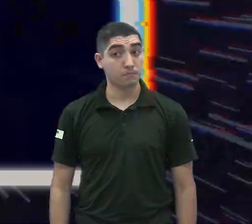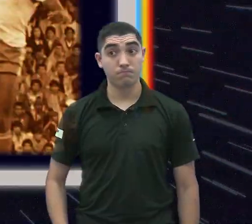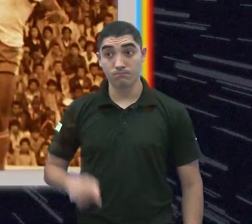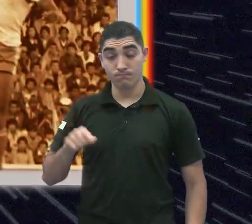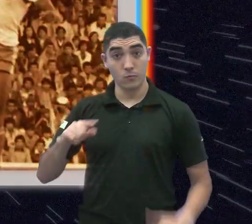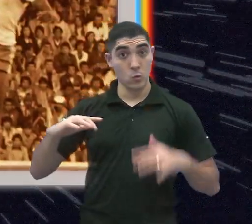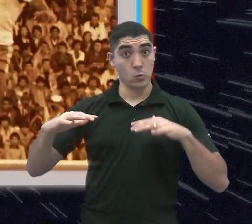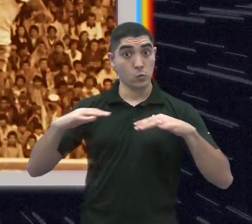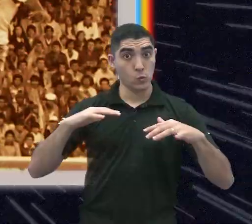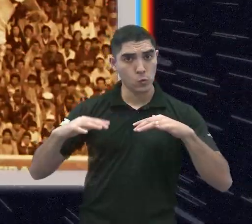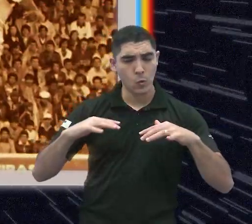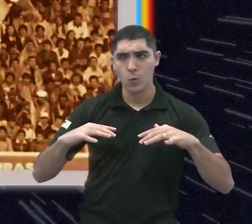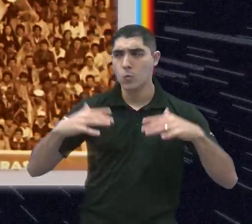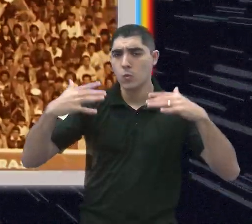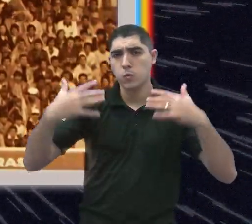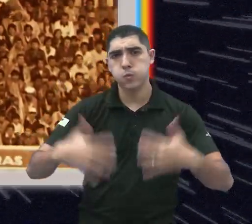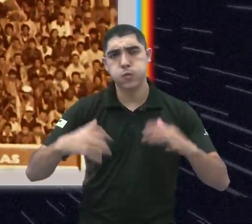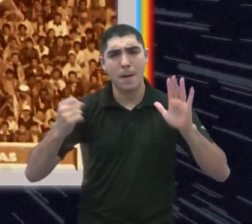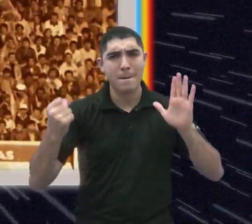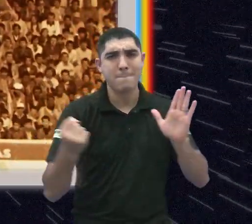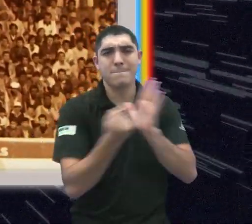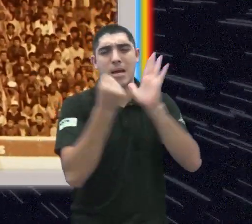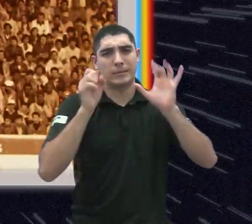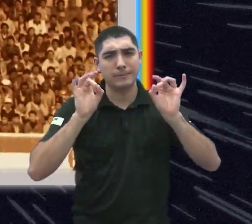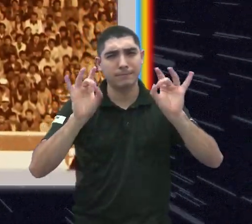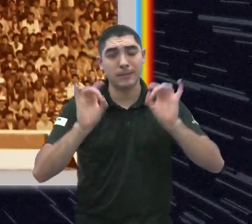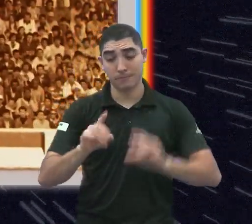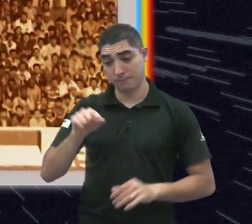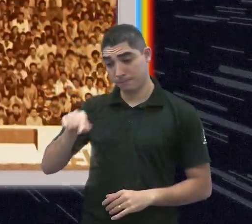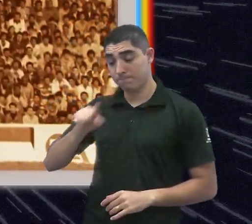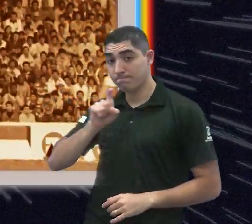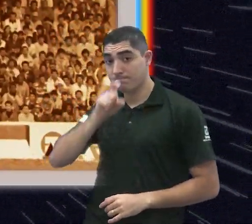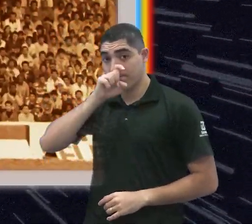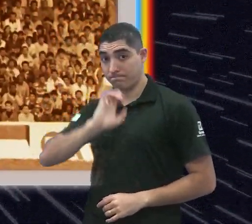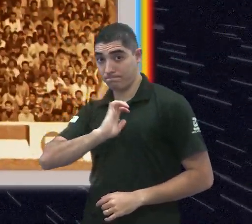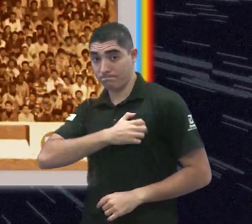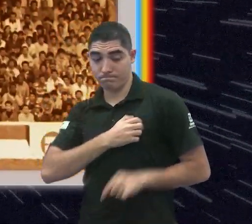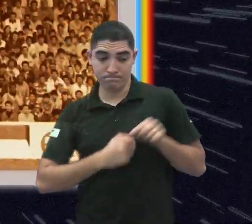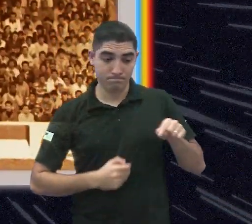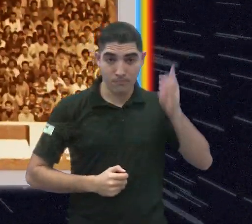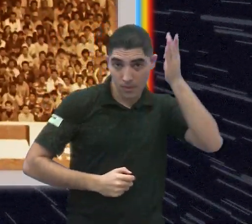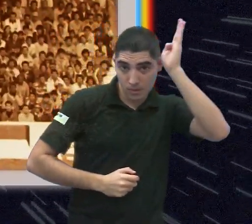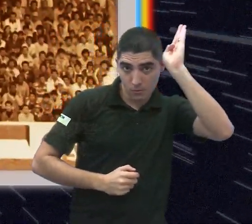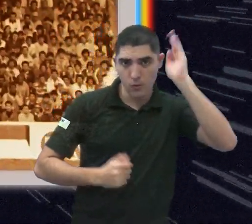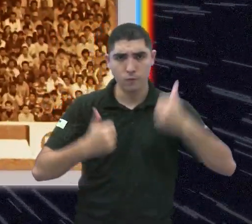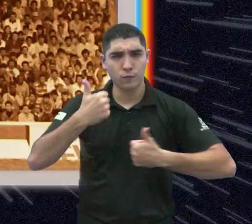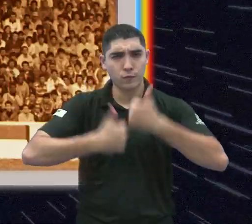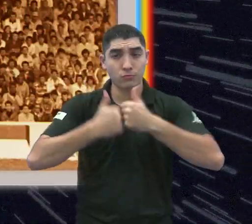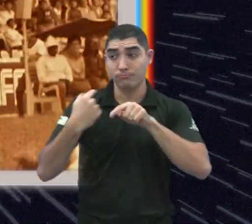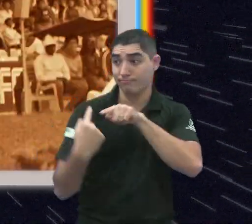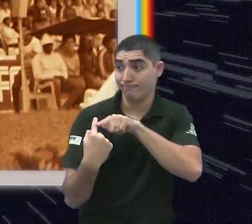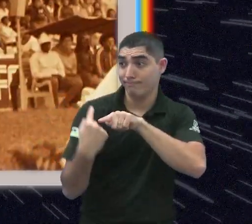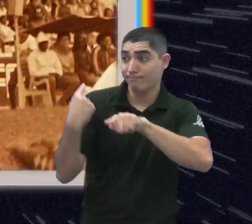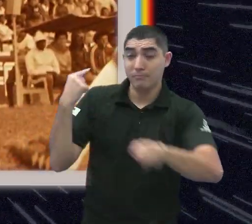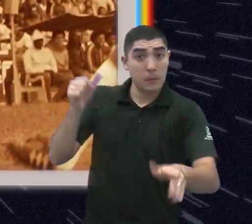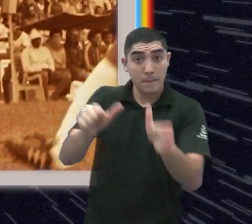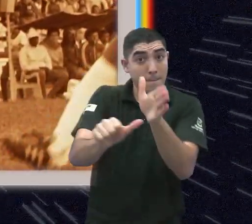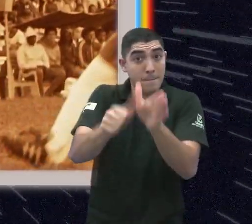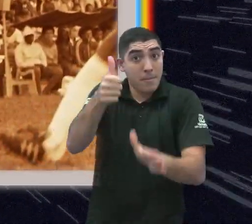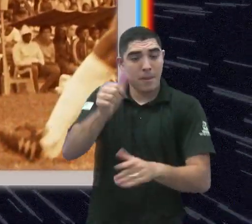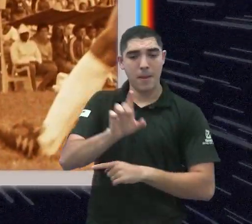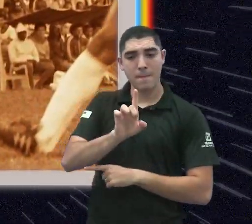É um confronto histórico. O duelo entre São José Esporte Clube e Esporte Clube Taubaté acontece desde